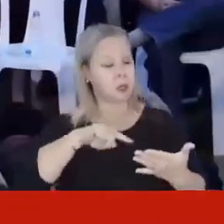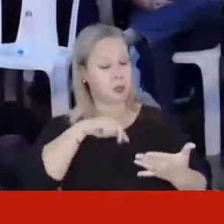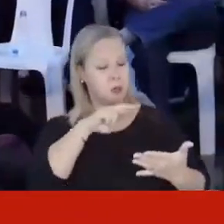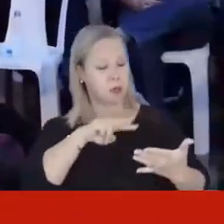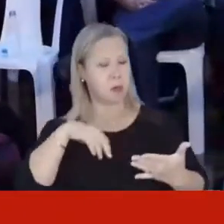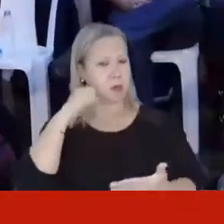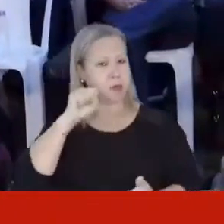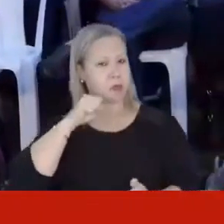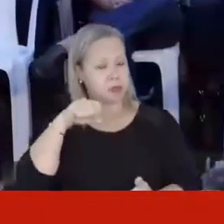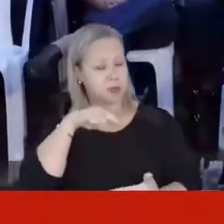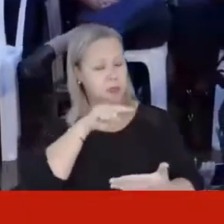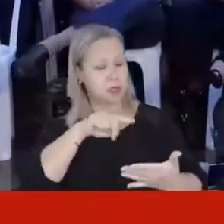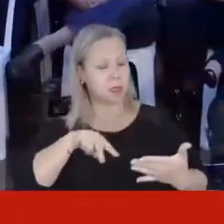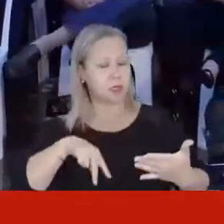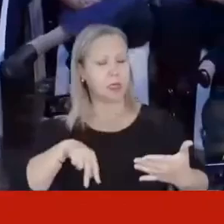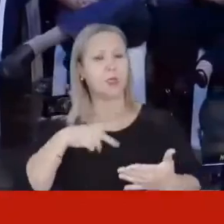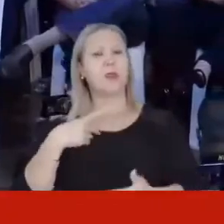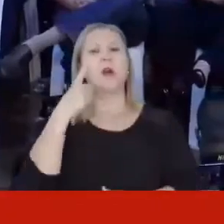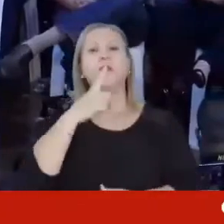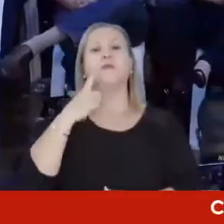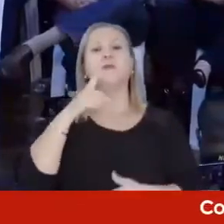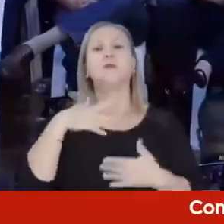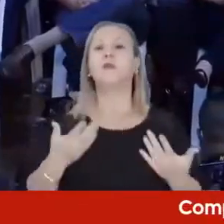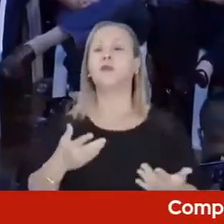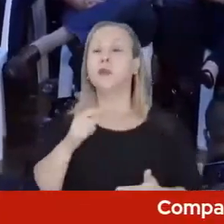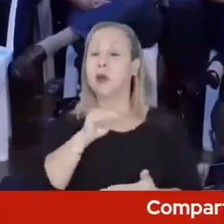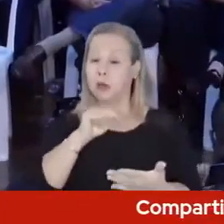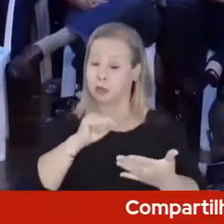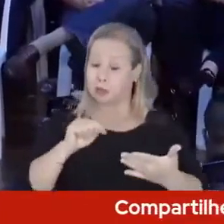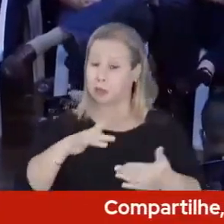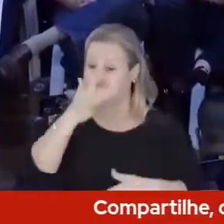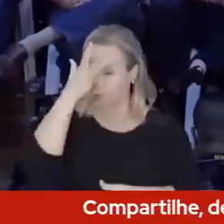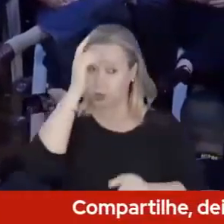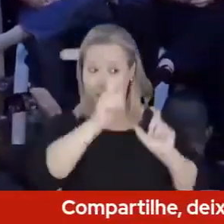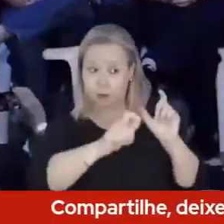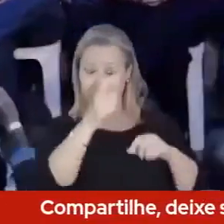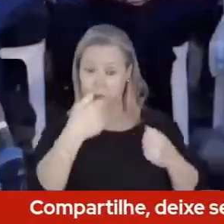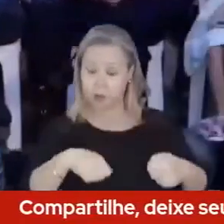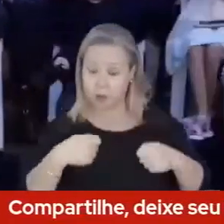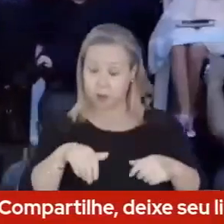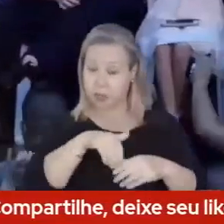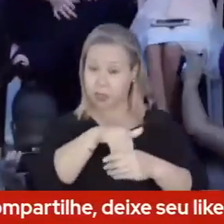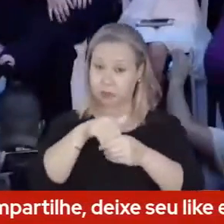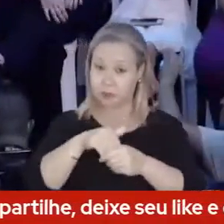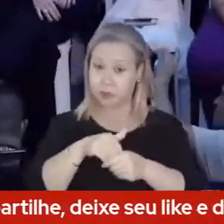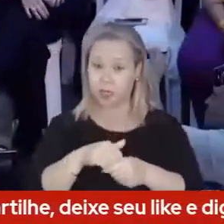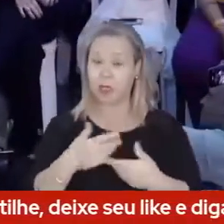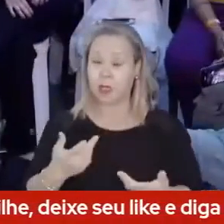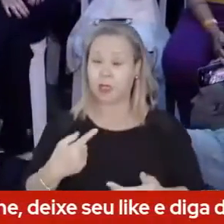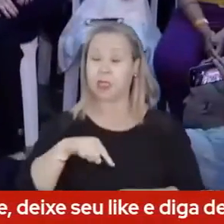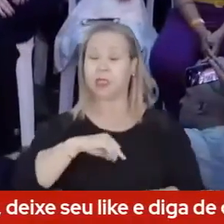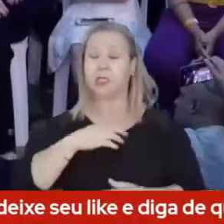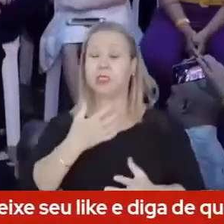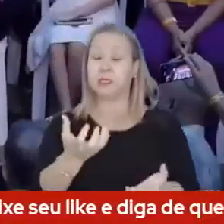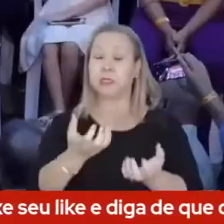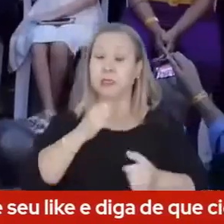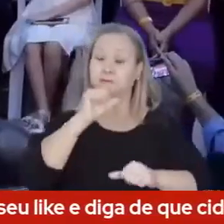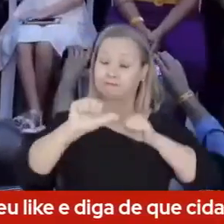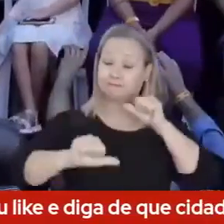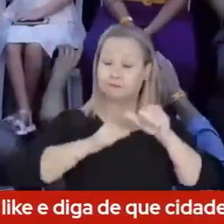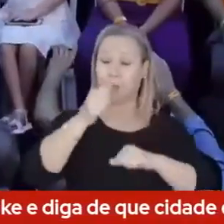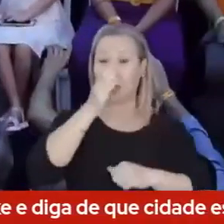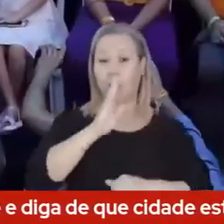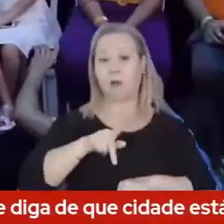os nossos deputados, é nessa gente que vocês têm que votar se a gente quiser mudar esse país. Porque a hora que eu e o